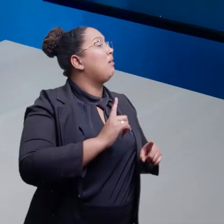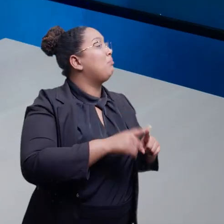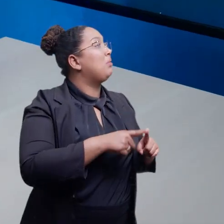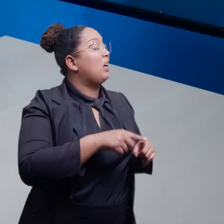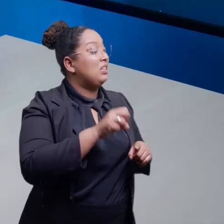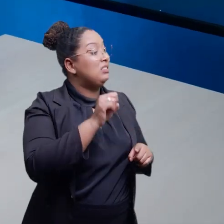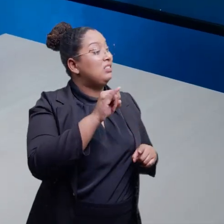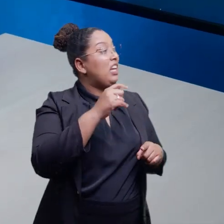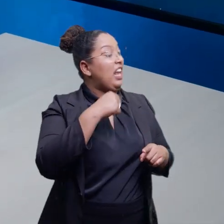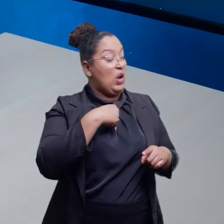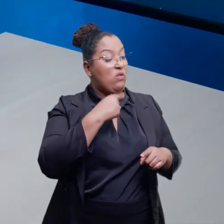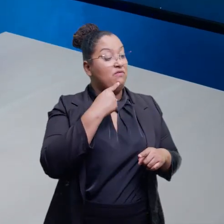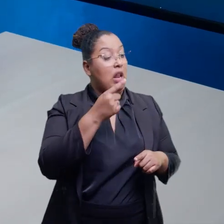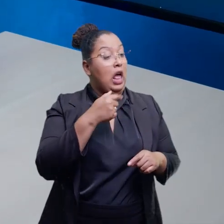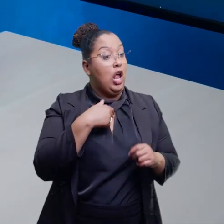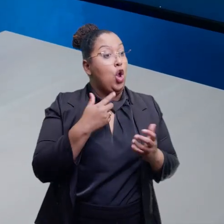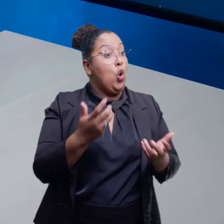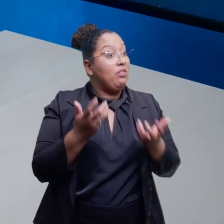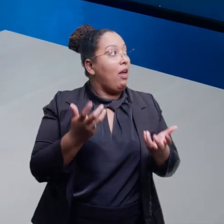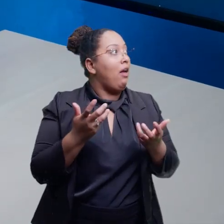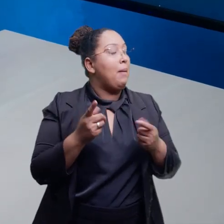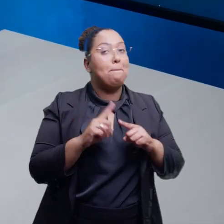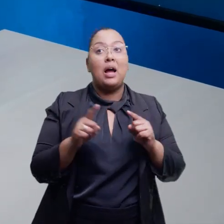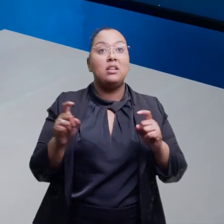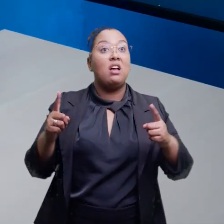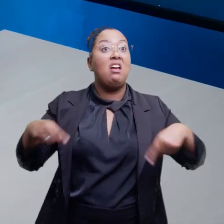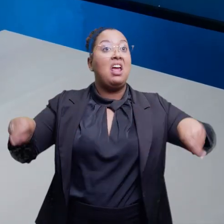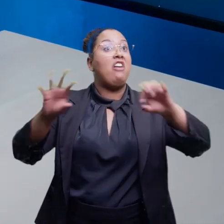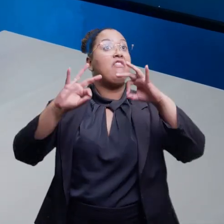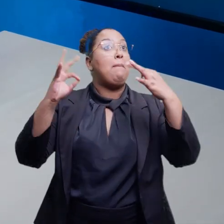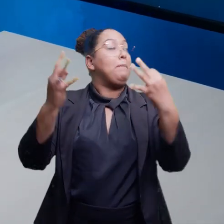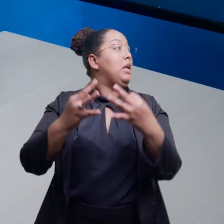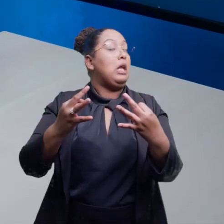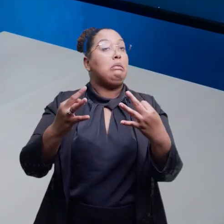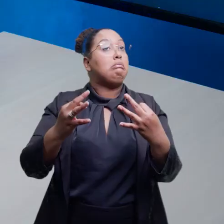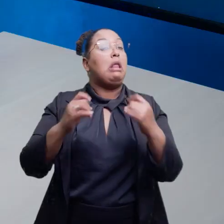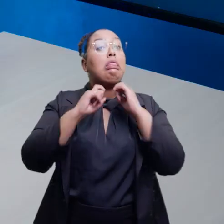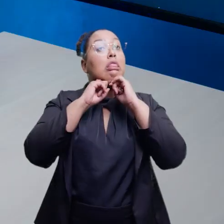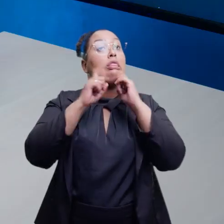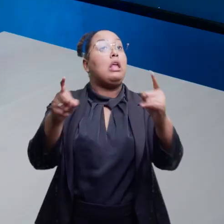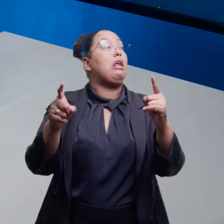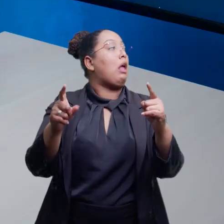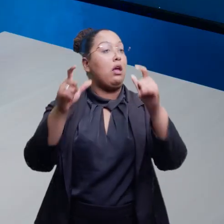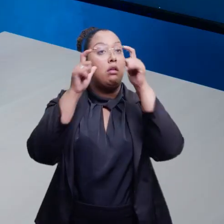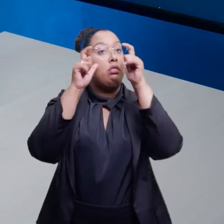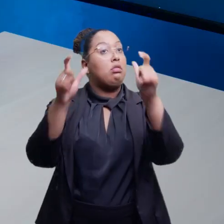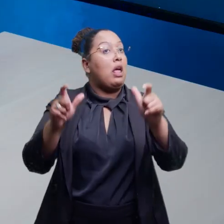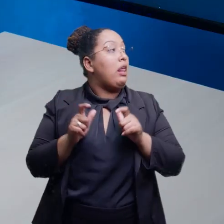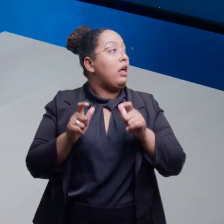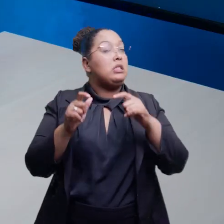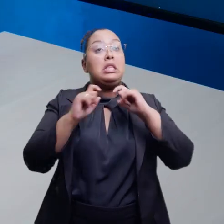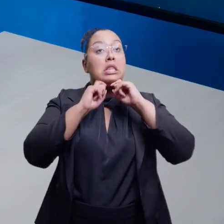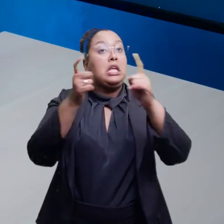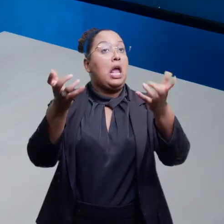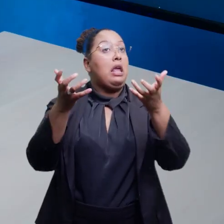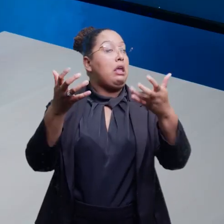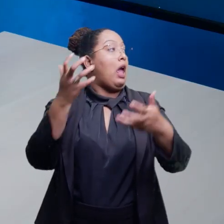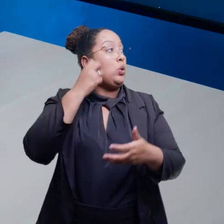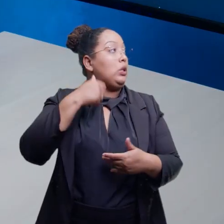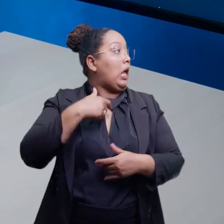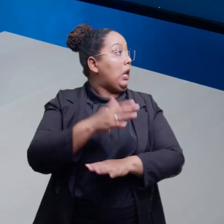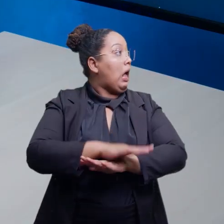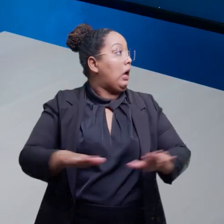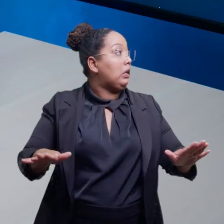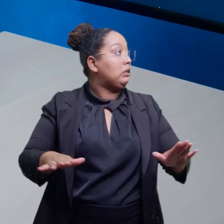porque vai que eu falo que eu quero, e aí não tem nenhuma família que tem o meu perfil que vai querer